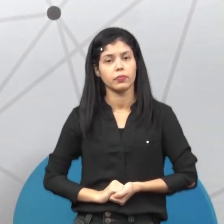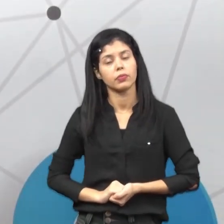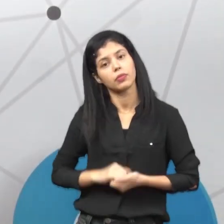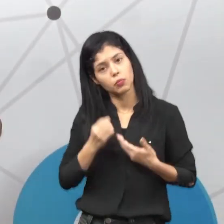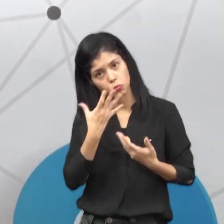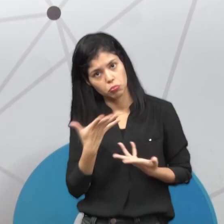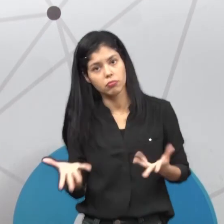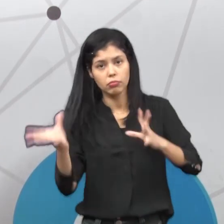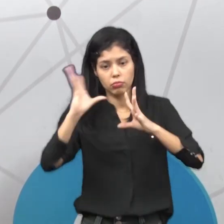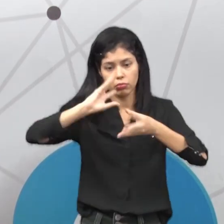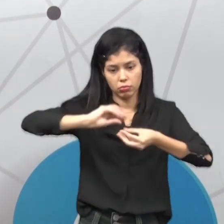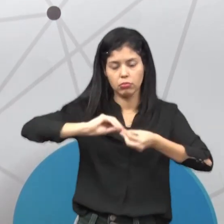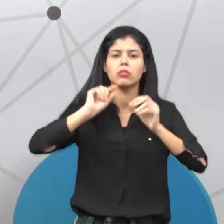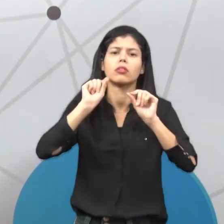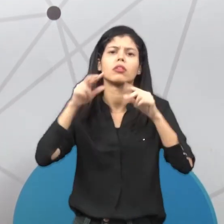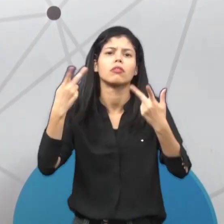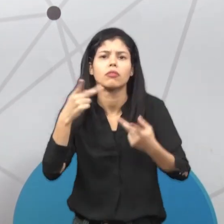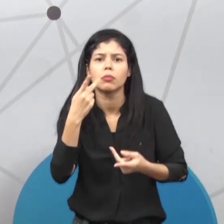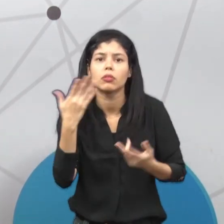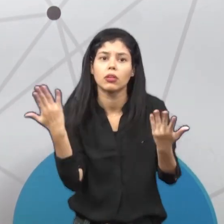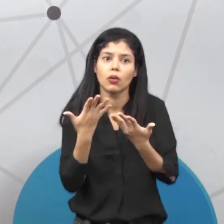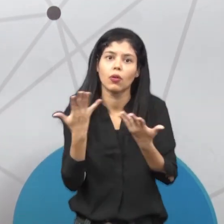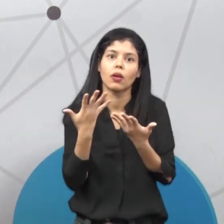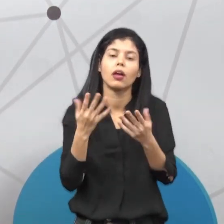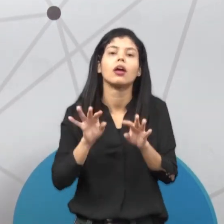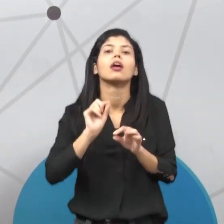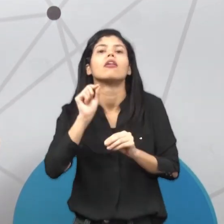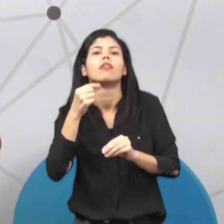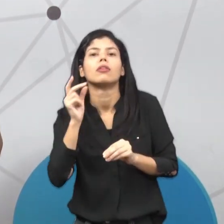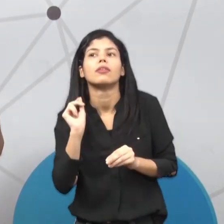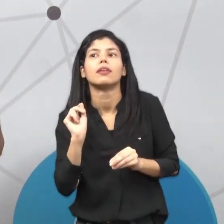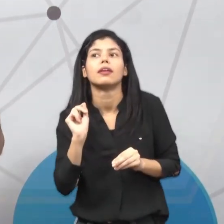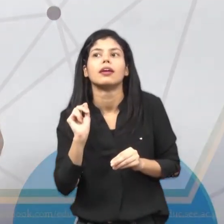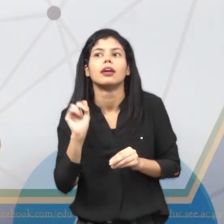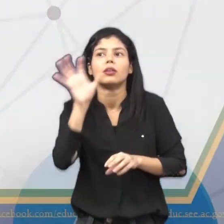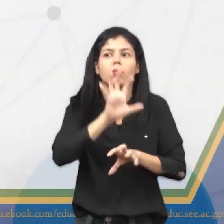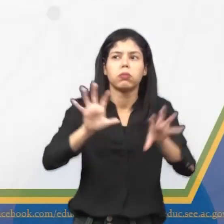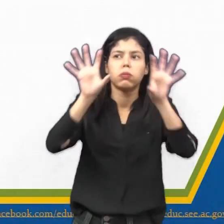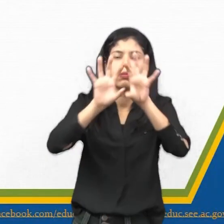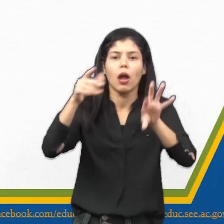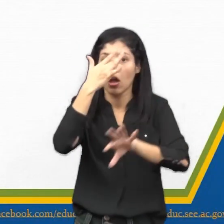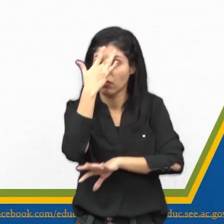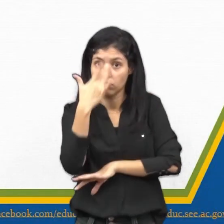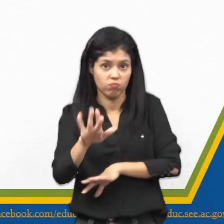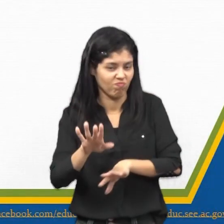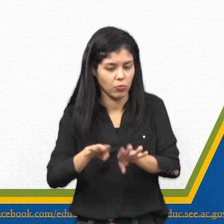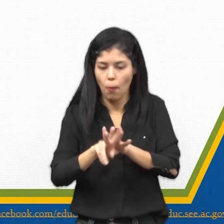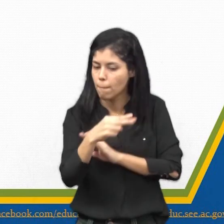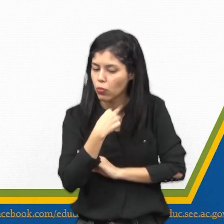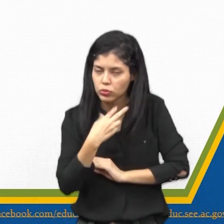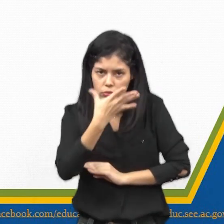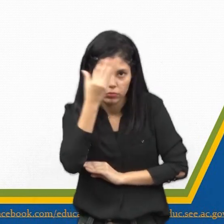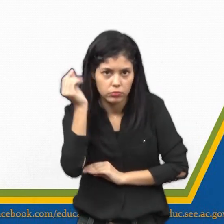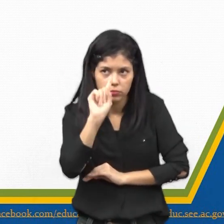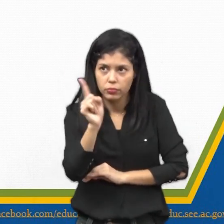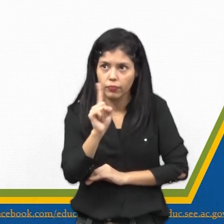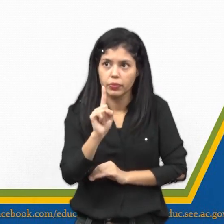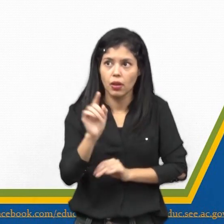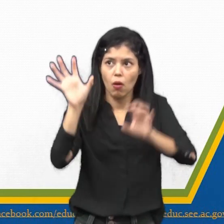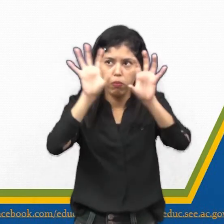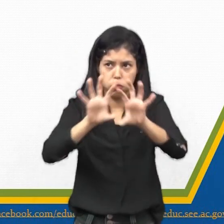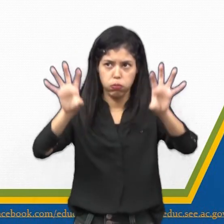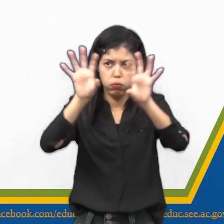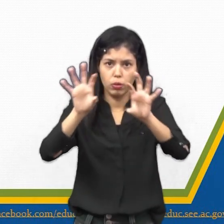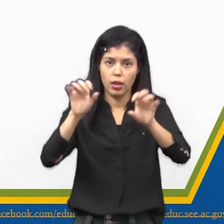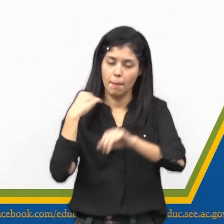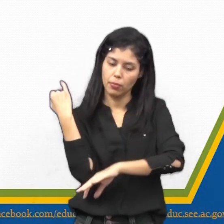Bom, para nós resumirmos então o que nós vimos nesta aula sobre o estudo dos gases, nós não podemos esquecer que o estado gasoso tem grande